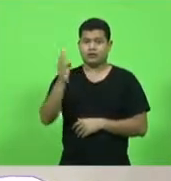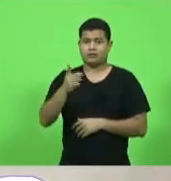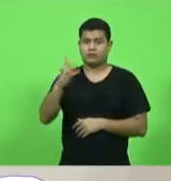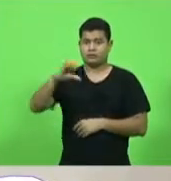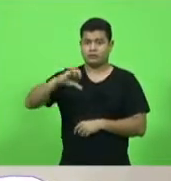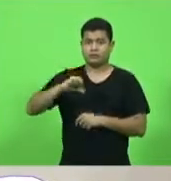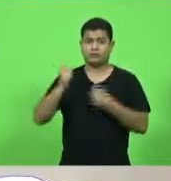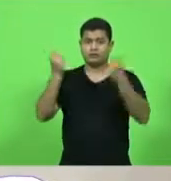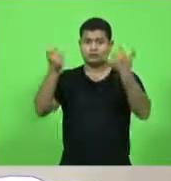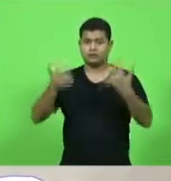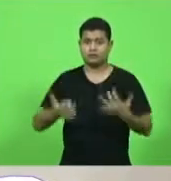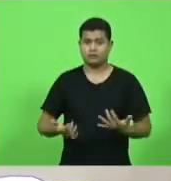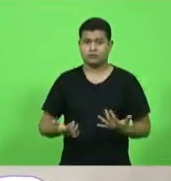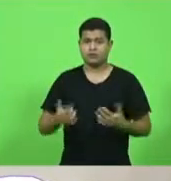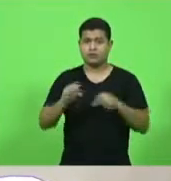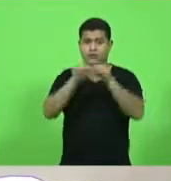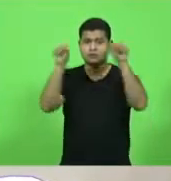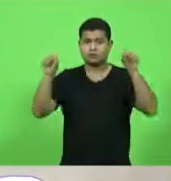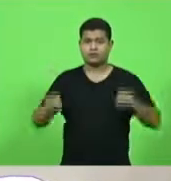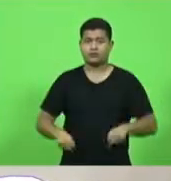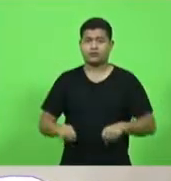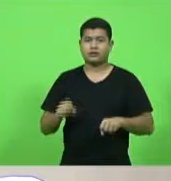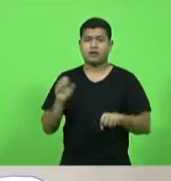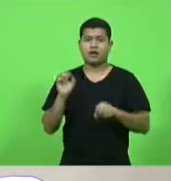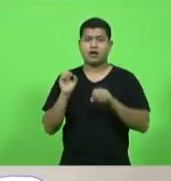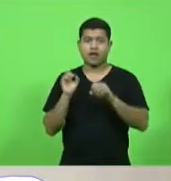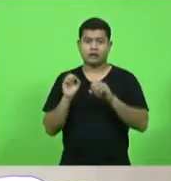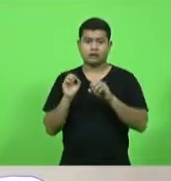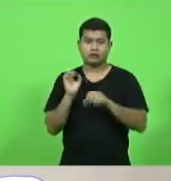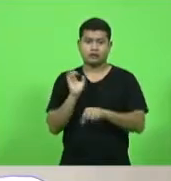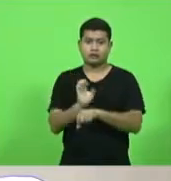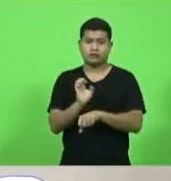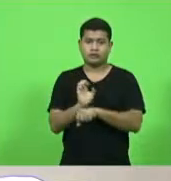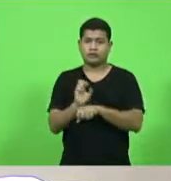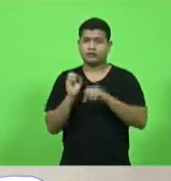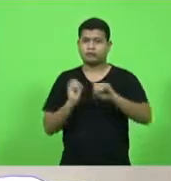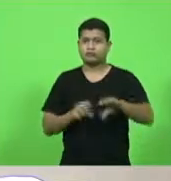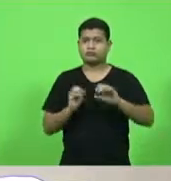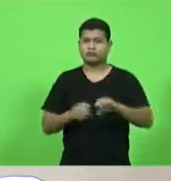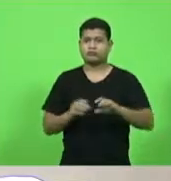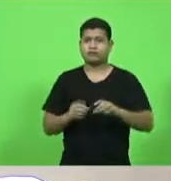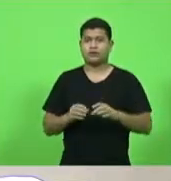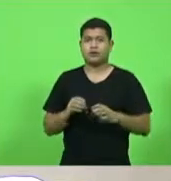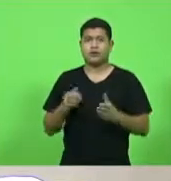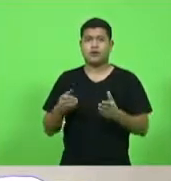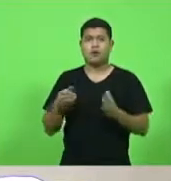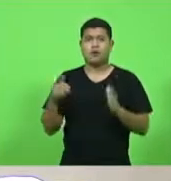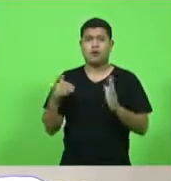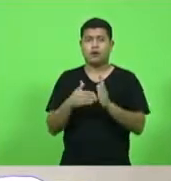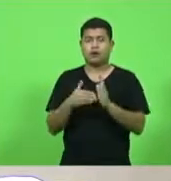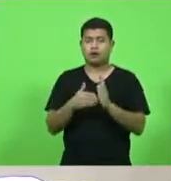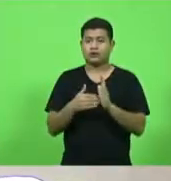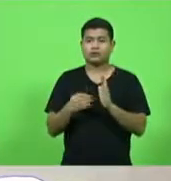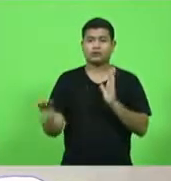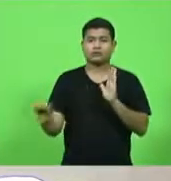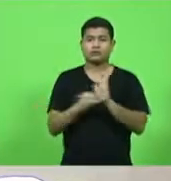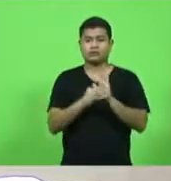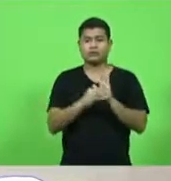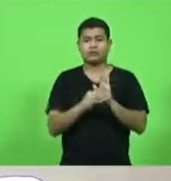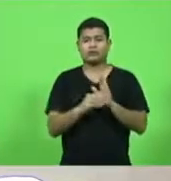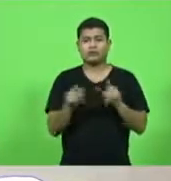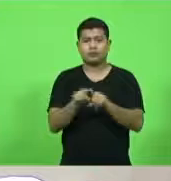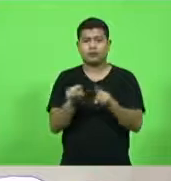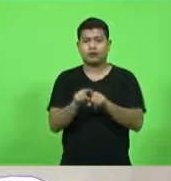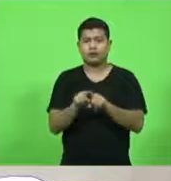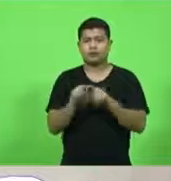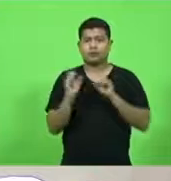dispõe sobre o sistema estadual de educação, a fim de incluir a previsão de educação domiciliar.